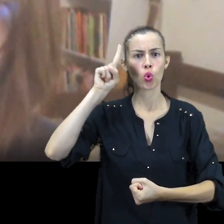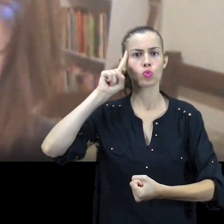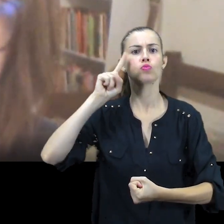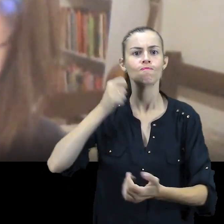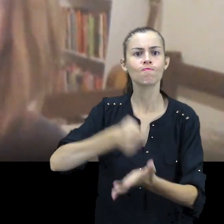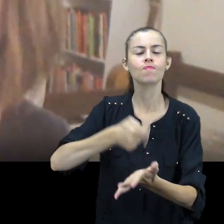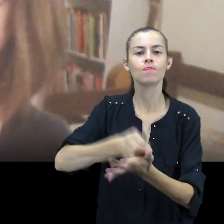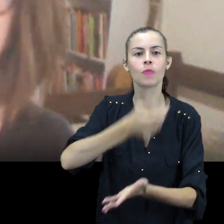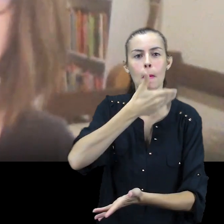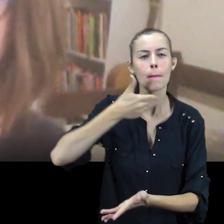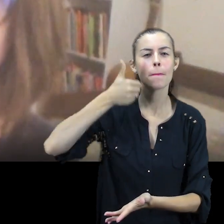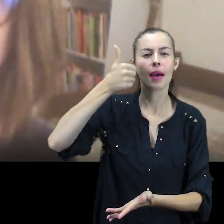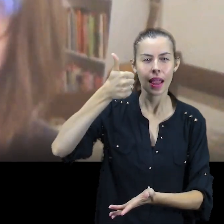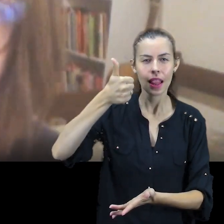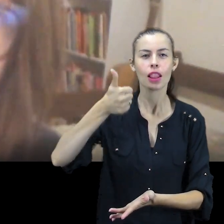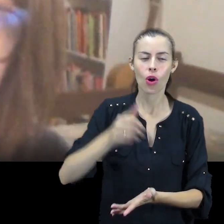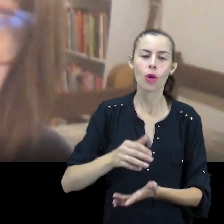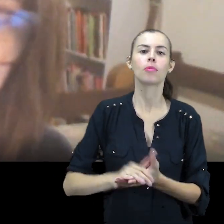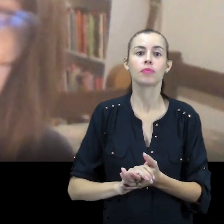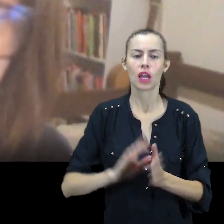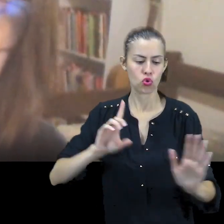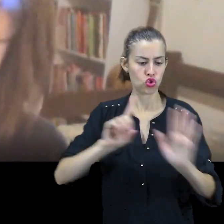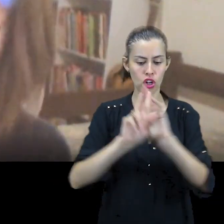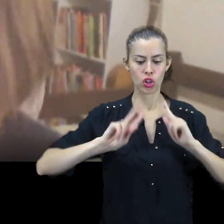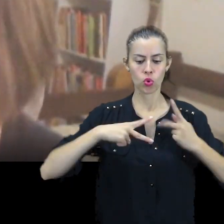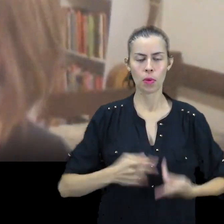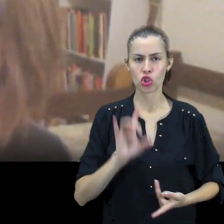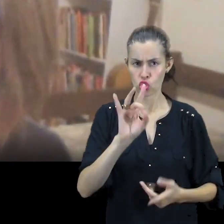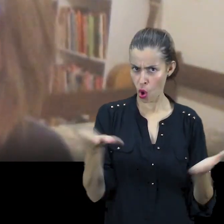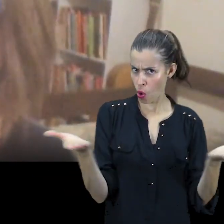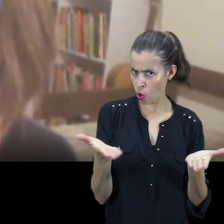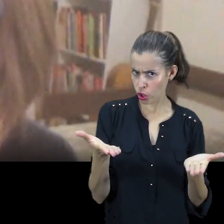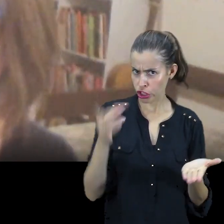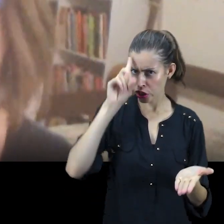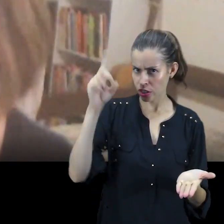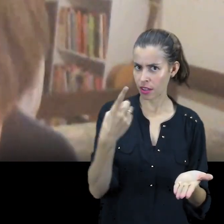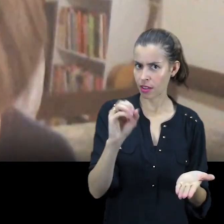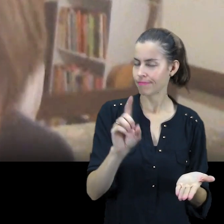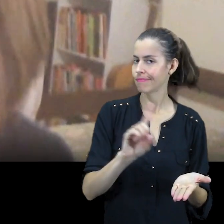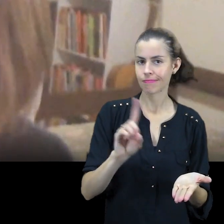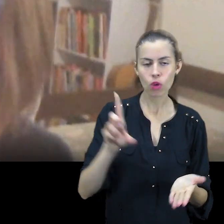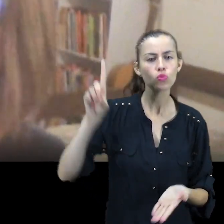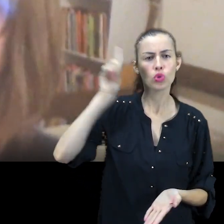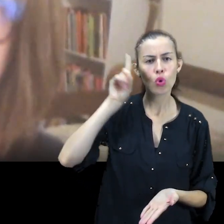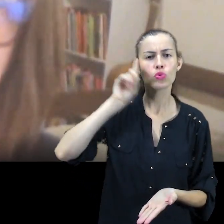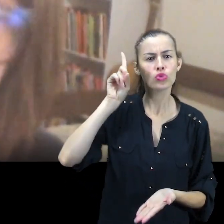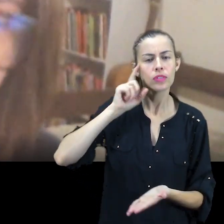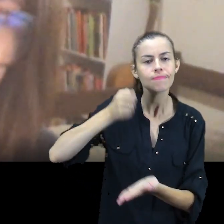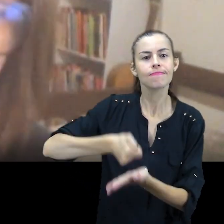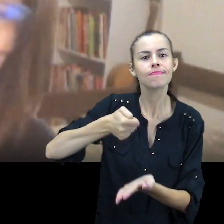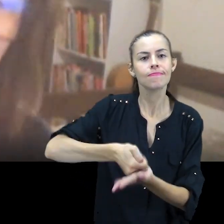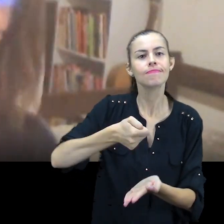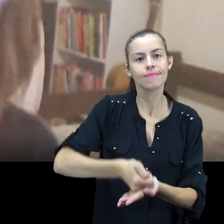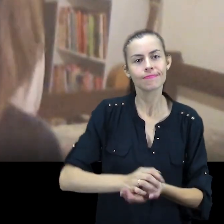Silvia falou, que nos desafia cotidianamente, para que a gente tenha todos os dias, como dias de direitos humanos, né, e